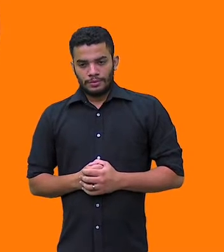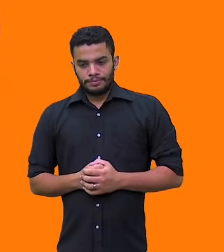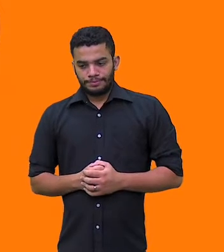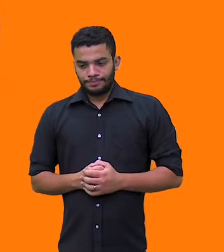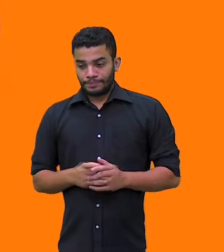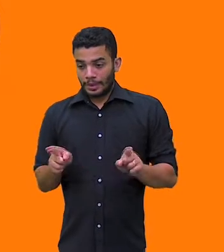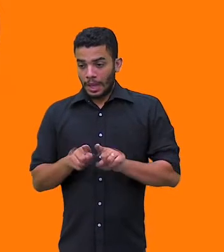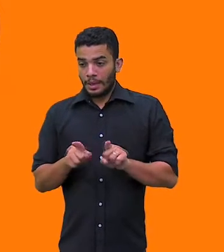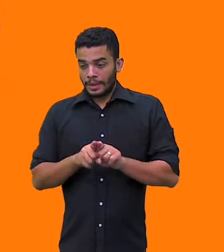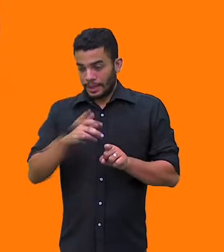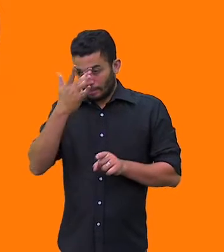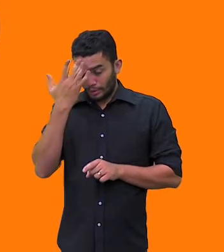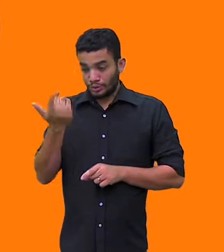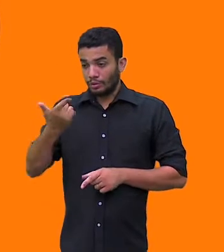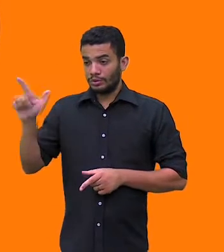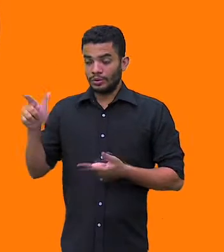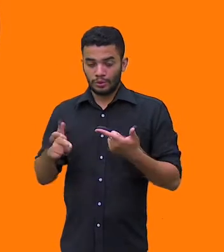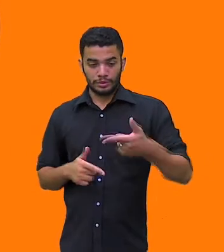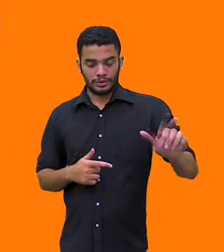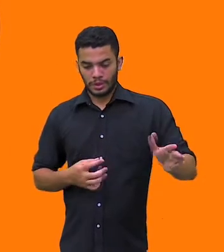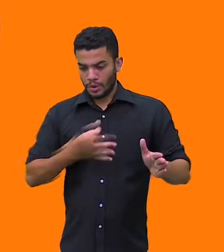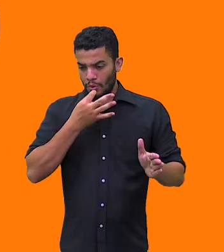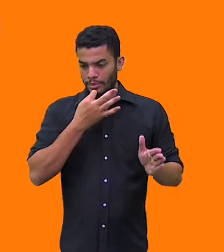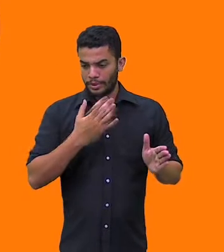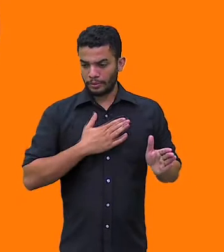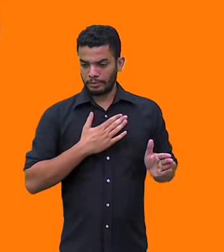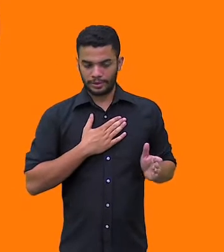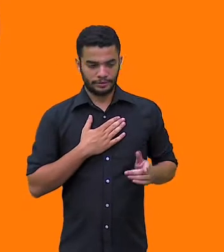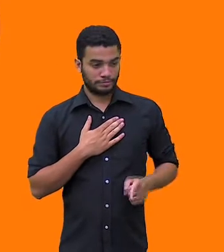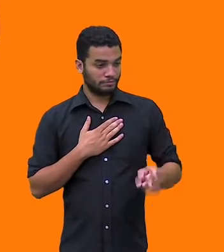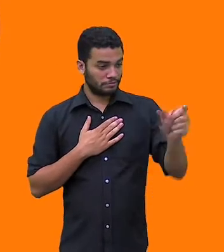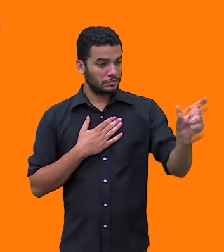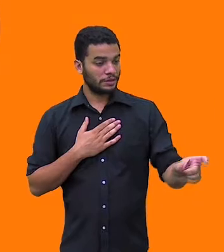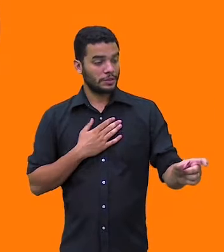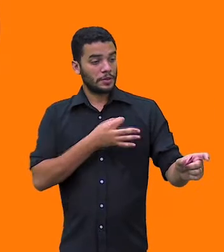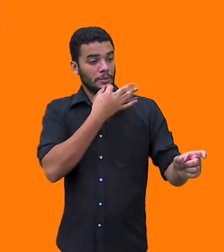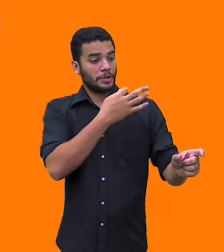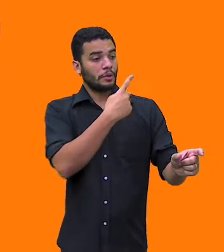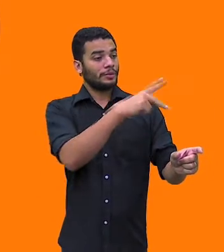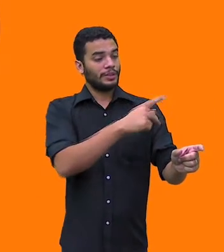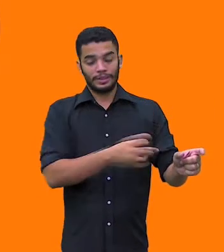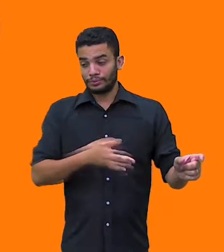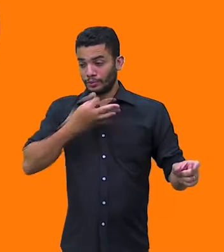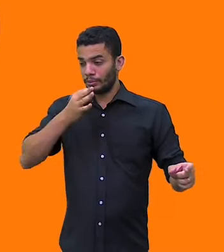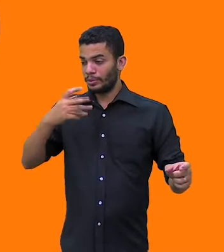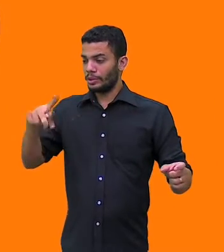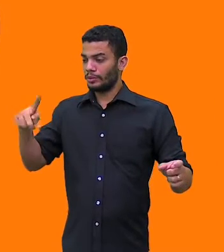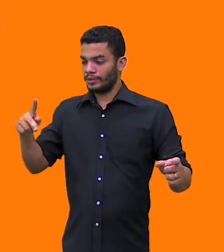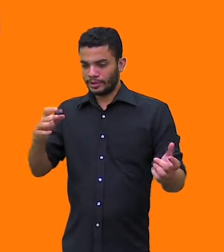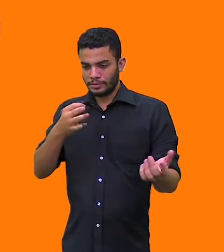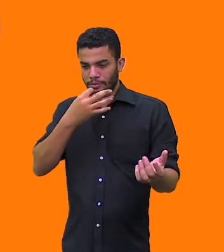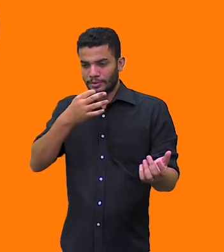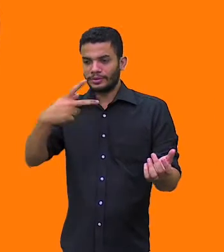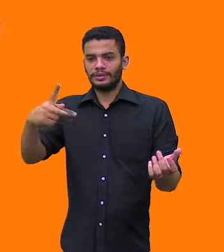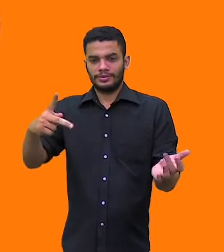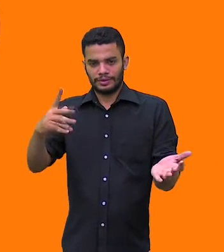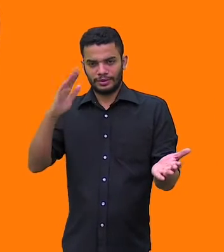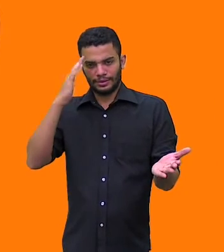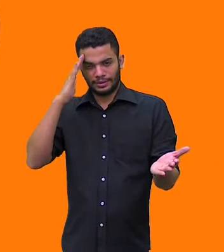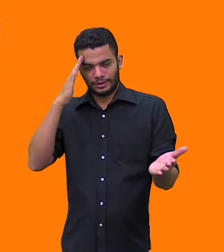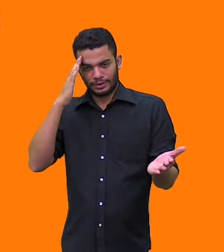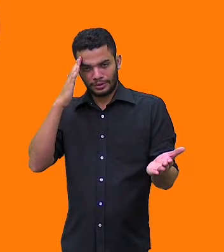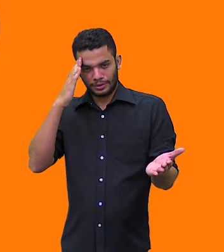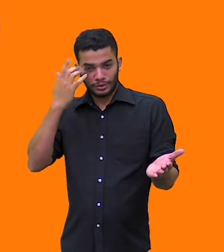começar também a se posicionar a respeito, né, de questões que são importantes. E o que é mais interessante, né, faz com